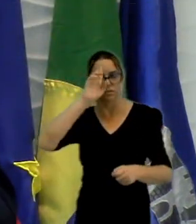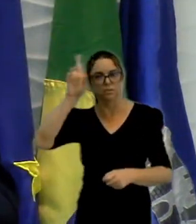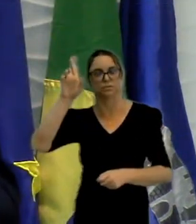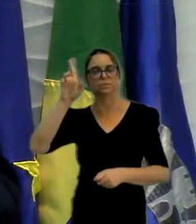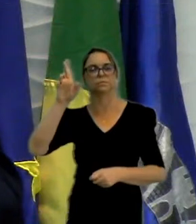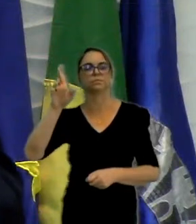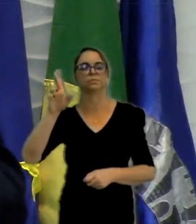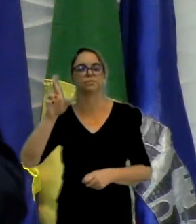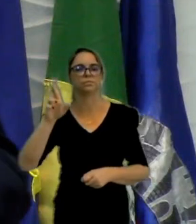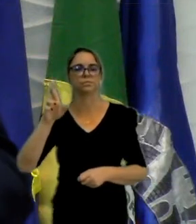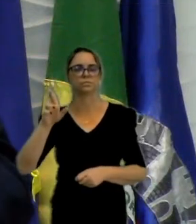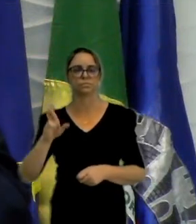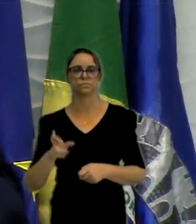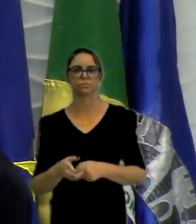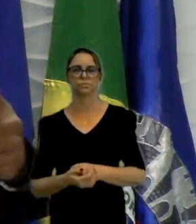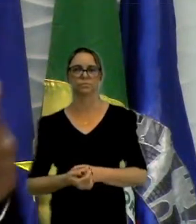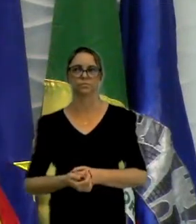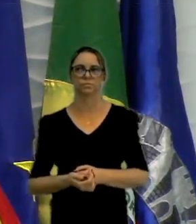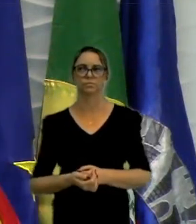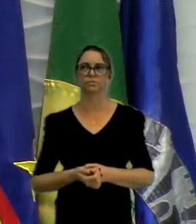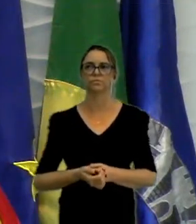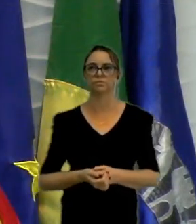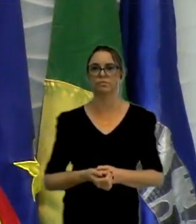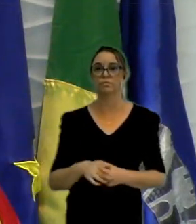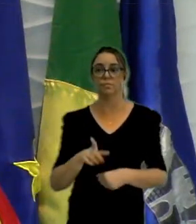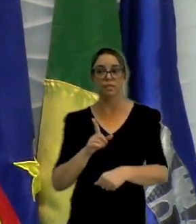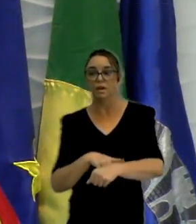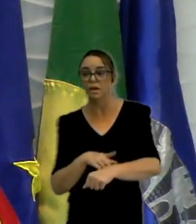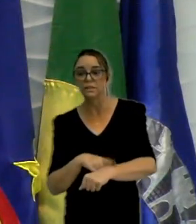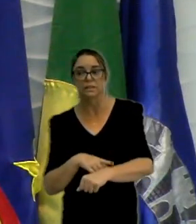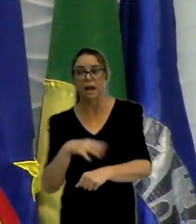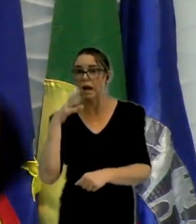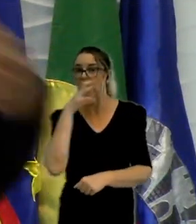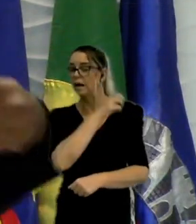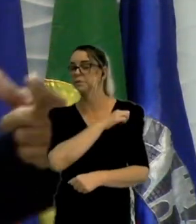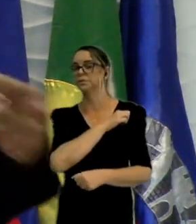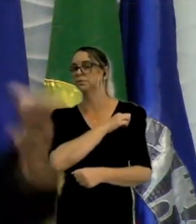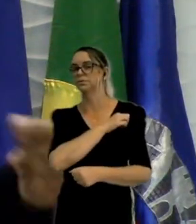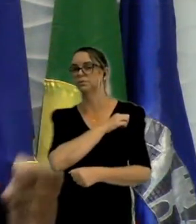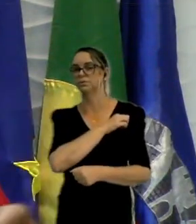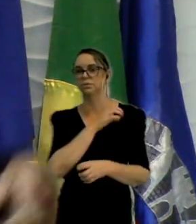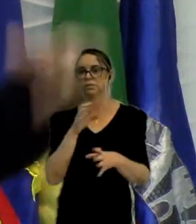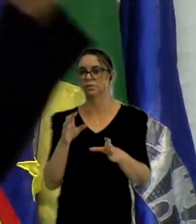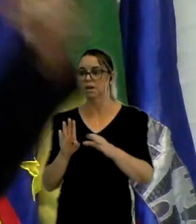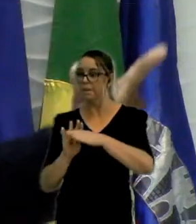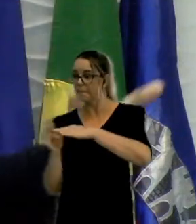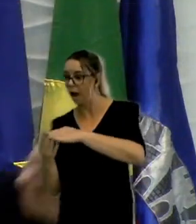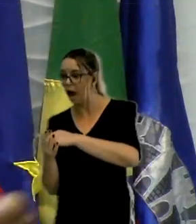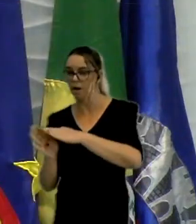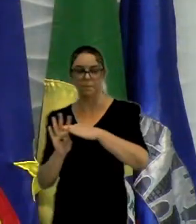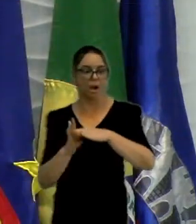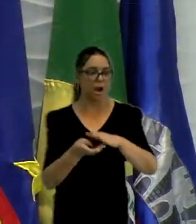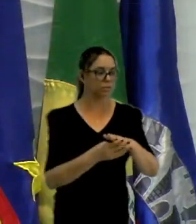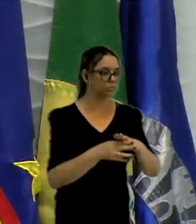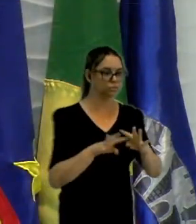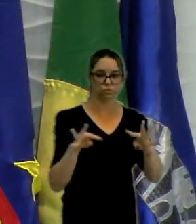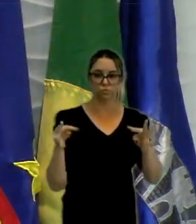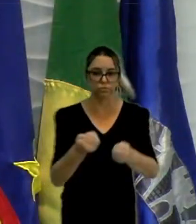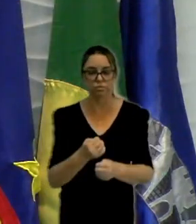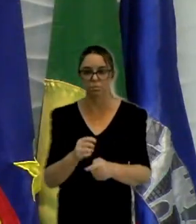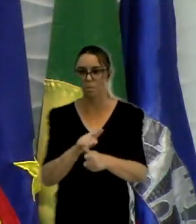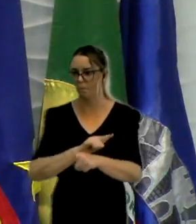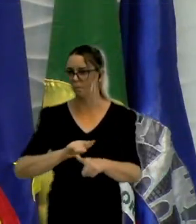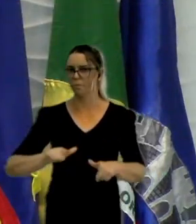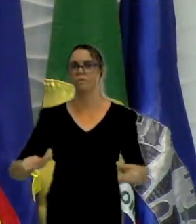eles agem quanto é tempo. Todos os bairros de São Bento estão secos.